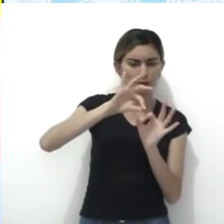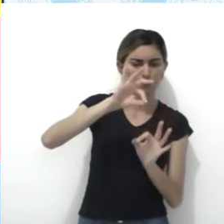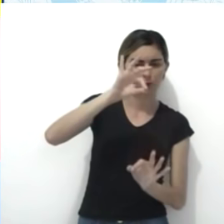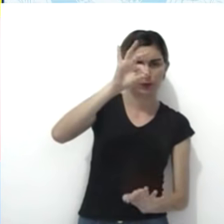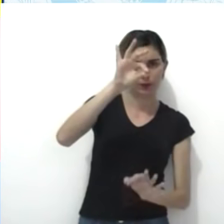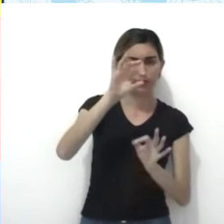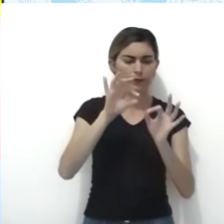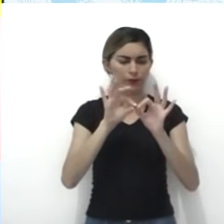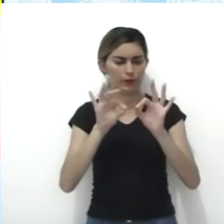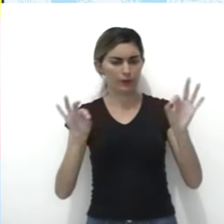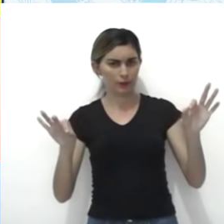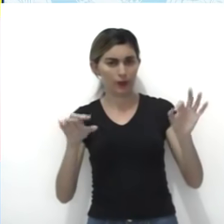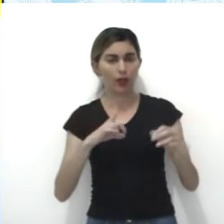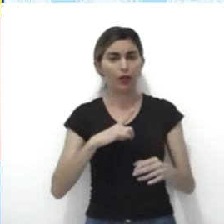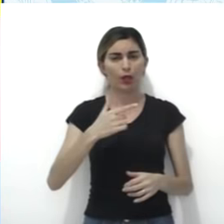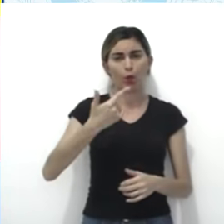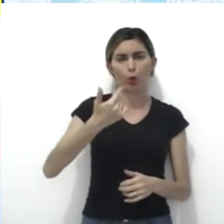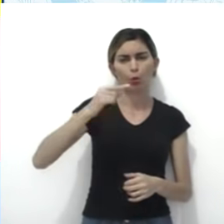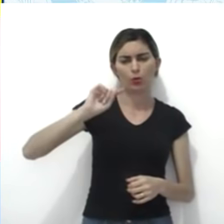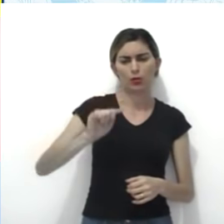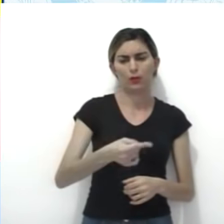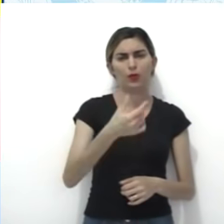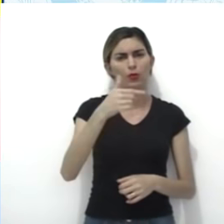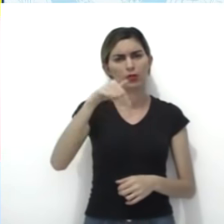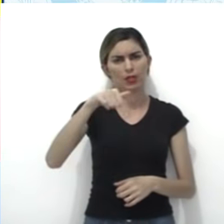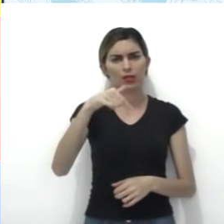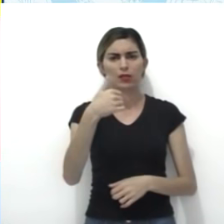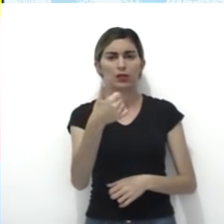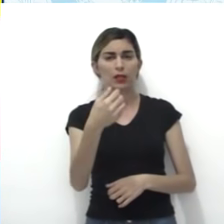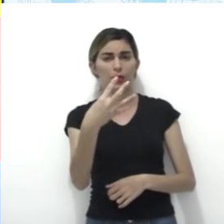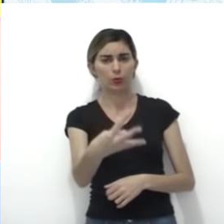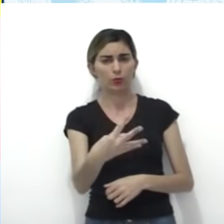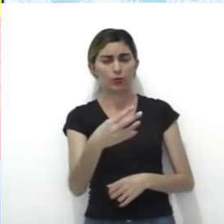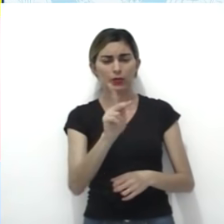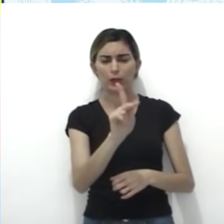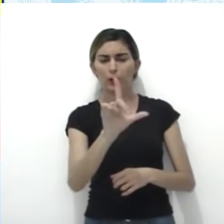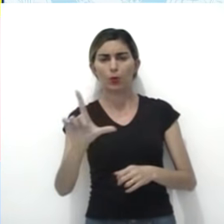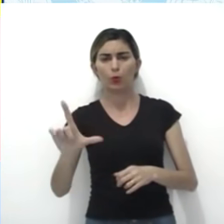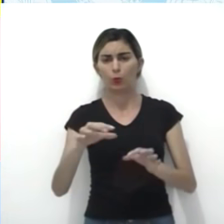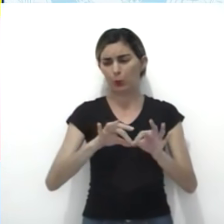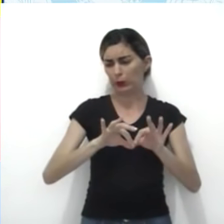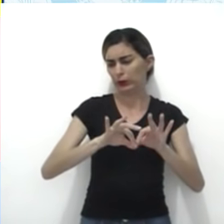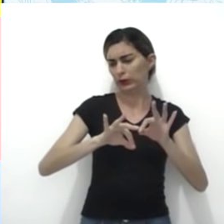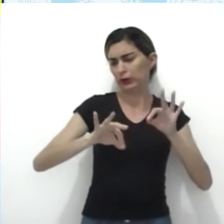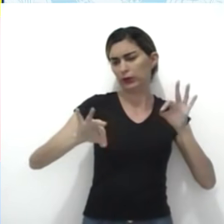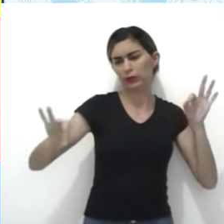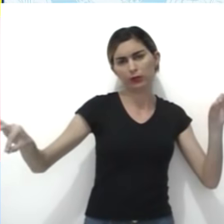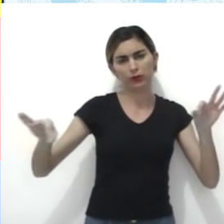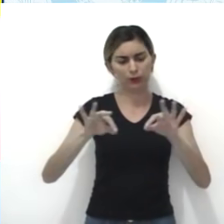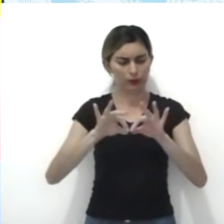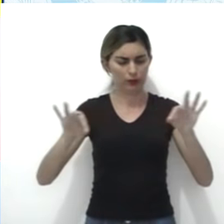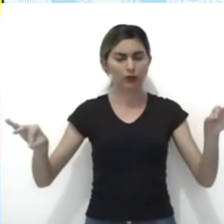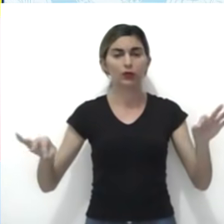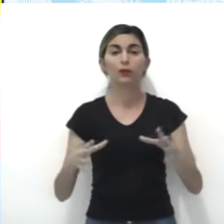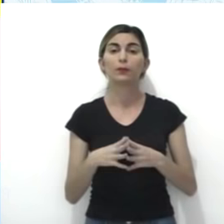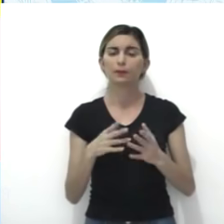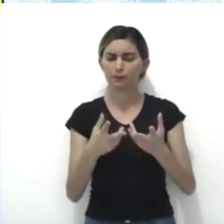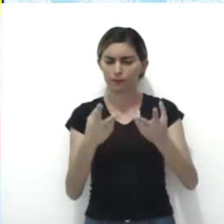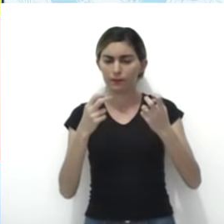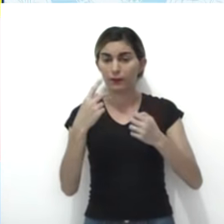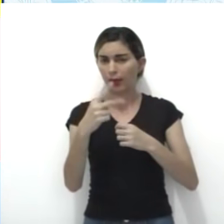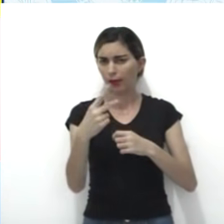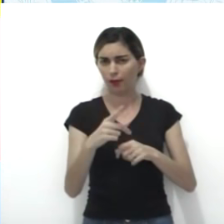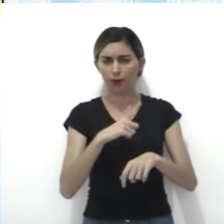na imagem o diâmetro polar a terra ela tem 12.714 km então perceba aqui